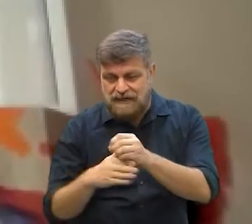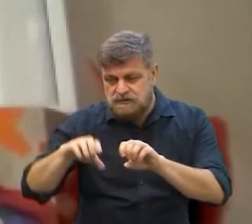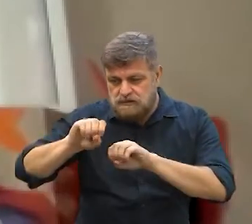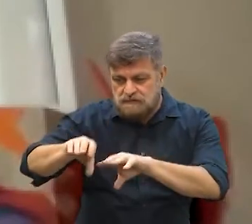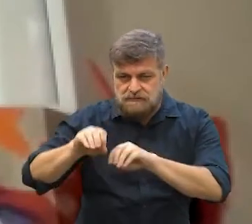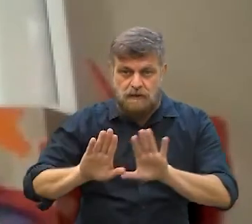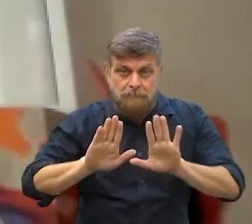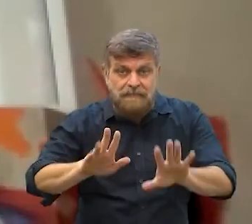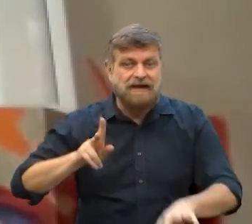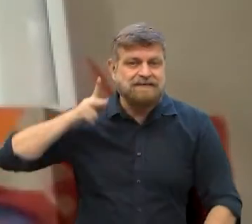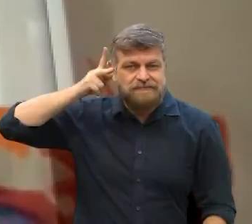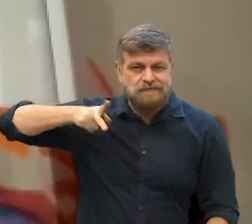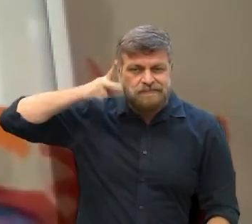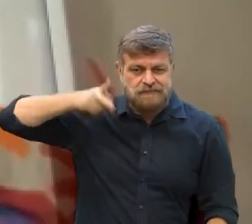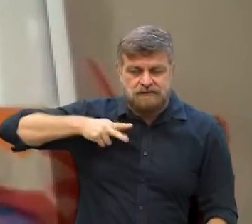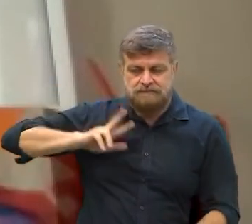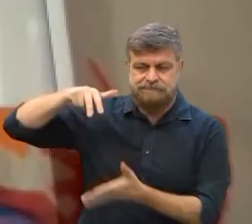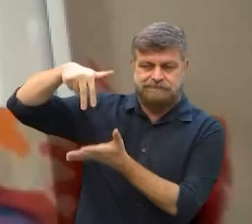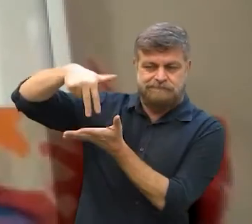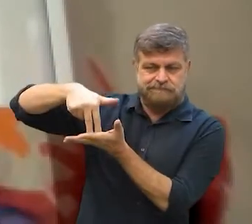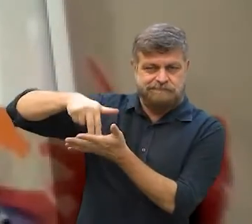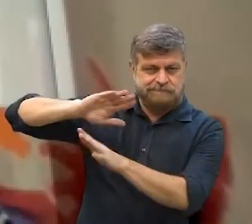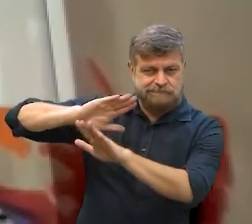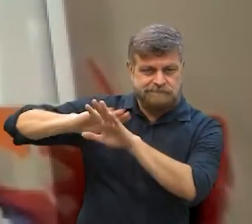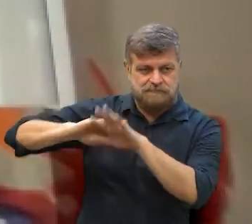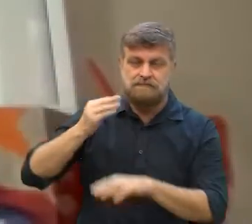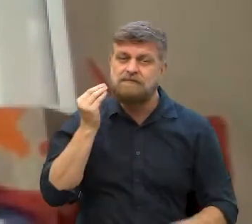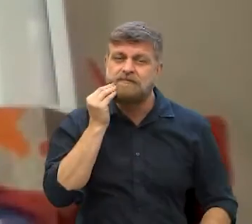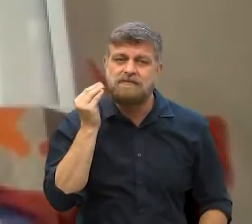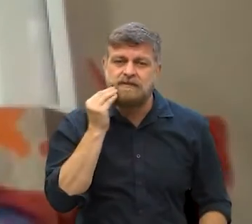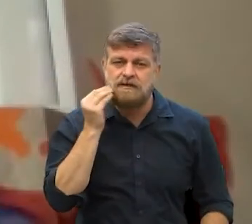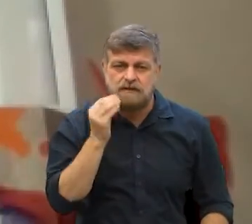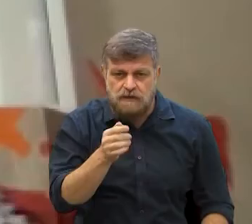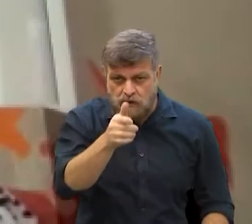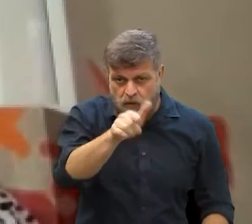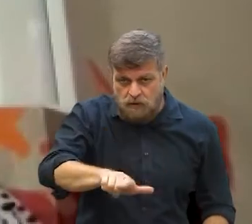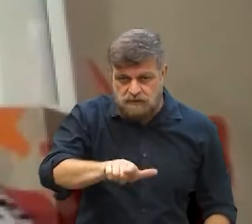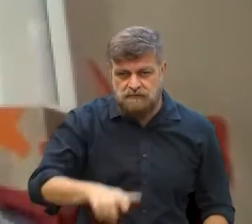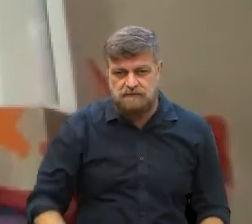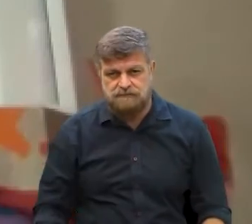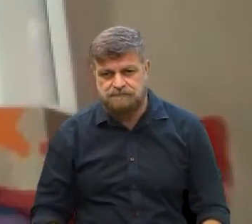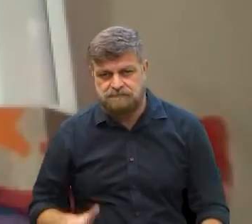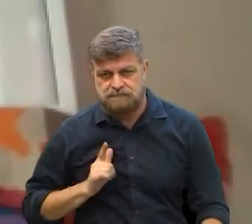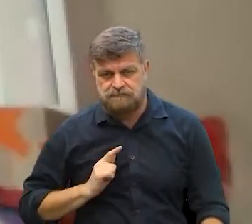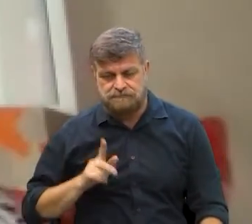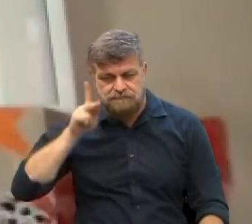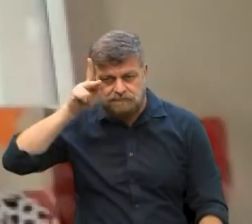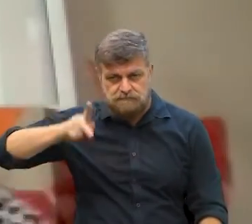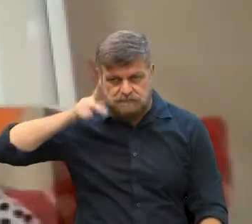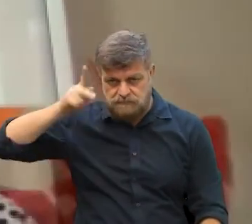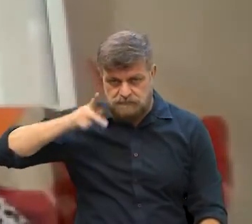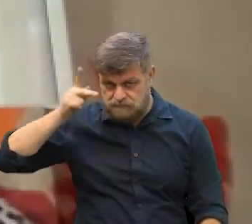os políticos, né, eles tentam, né? Novamente, essa atual